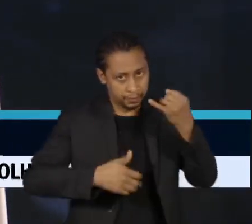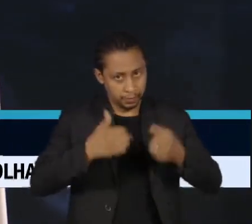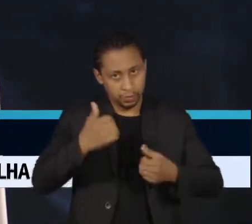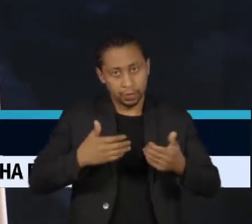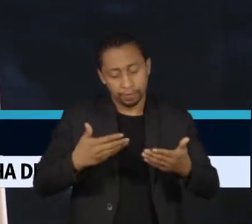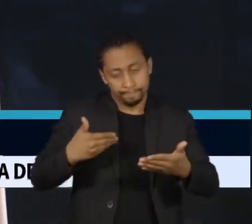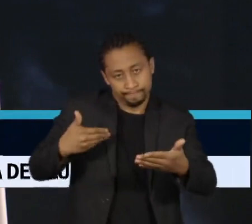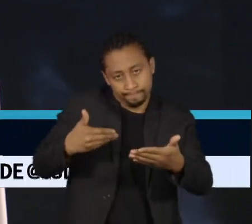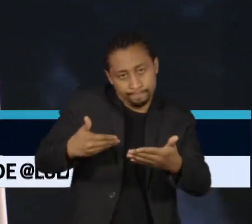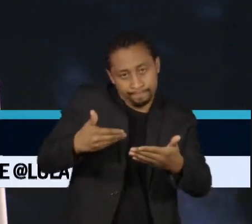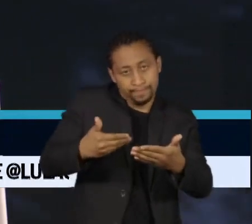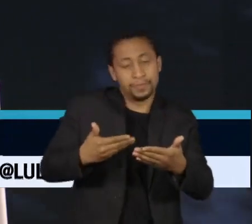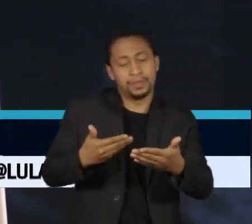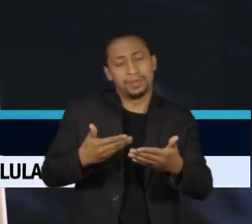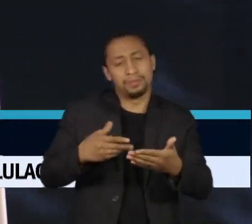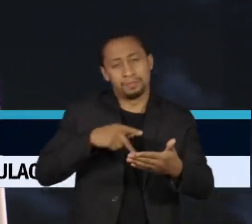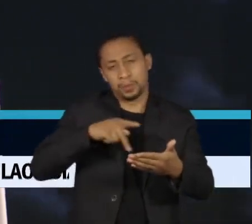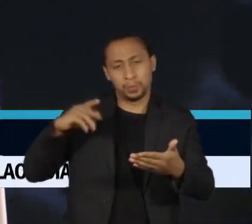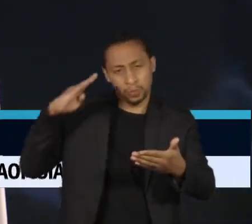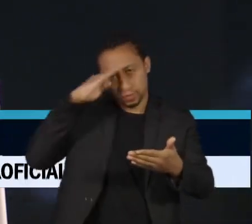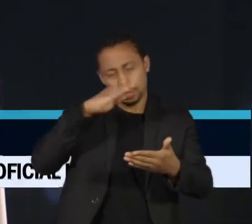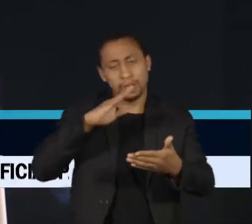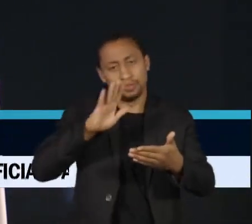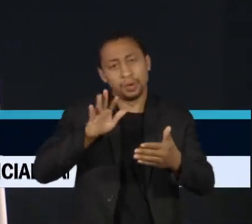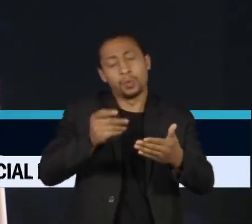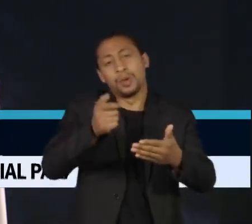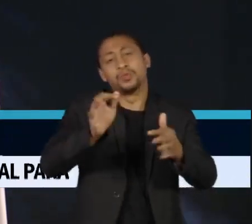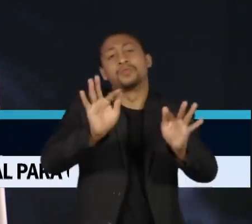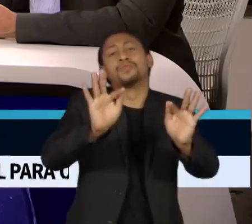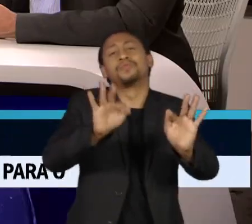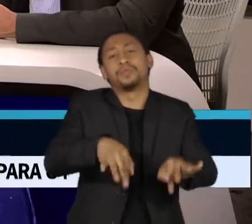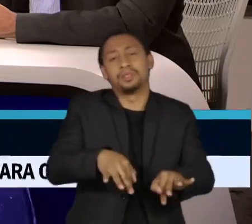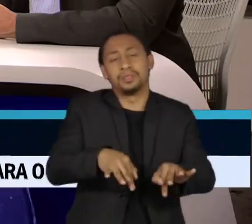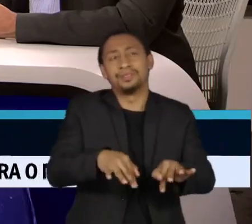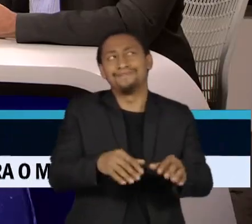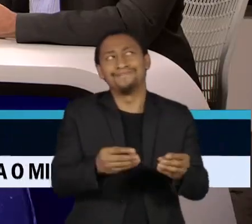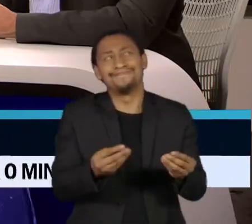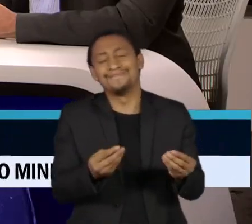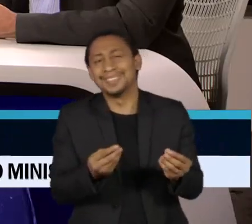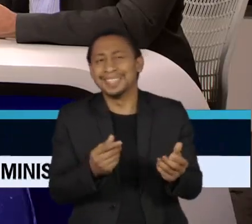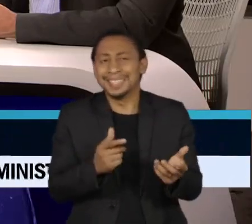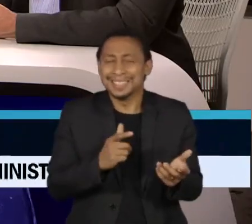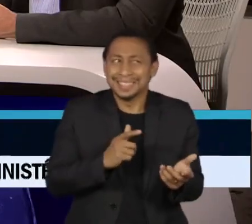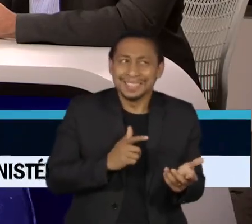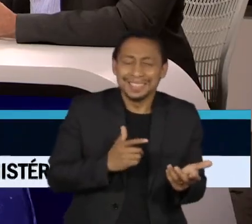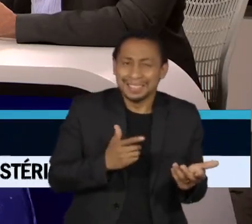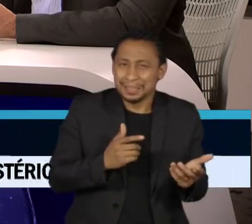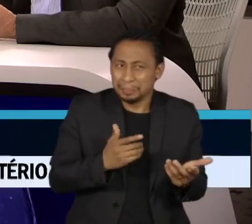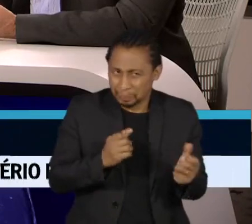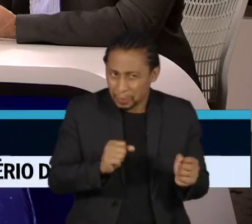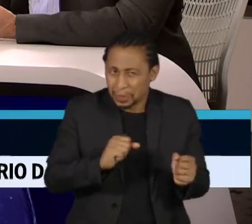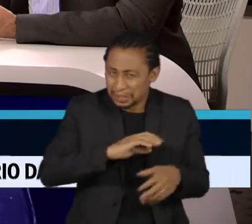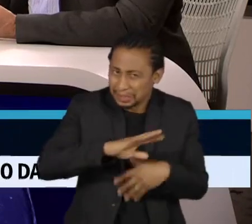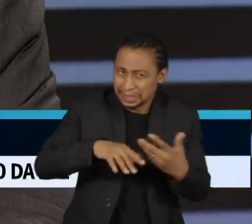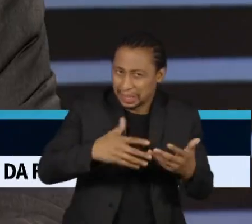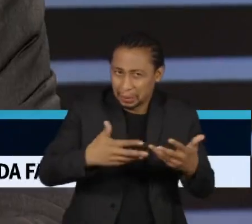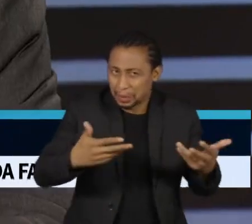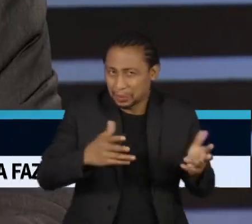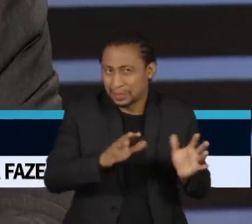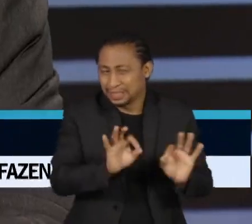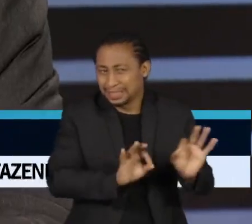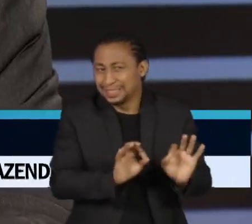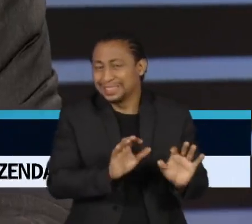fim do governo Bolsonaro, há algum outro, professor, no sentido de tumultuar essa transição também? Sim, você